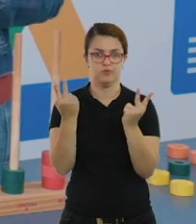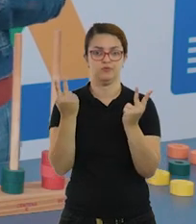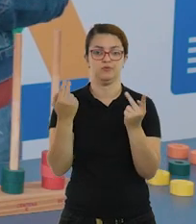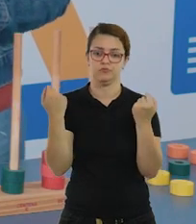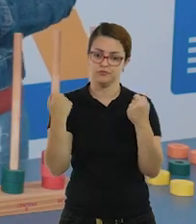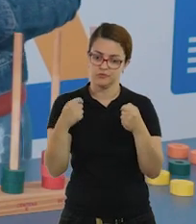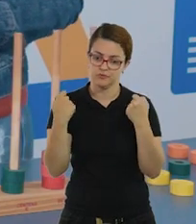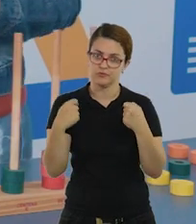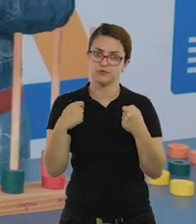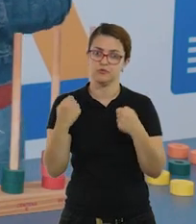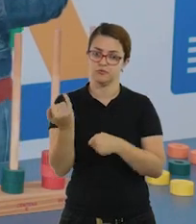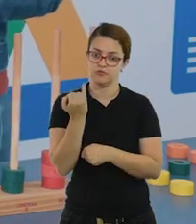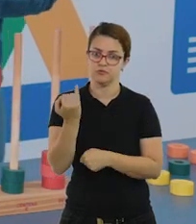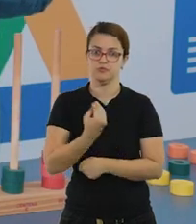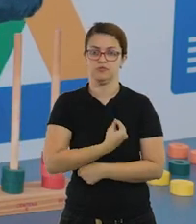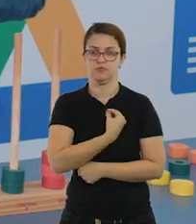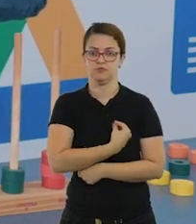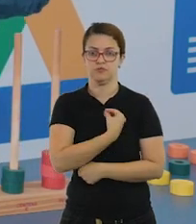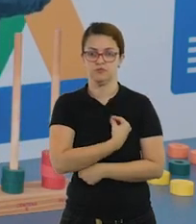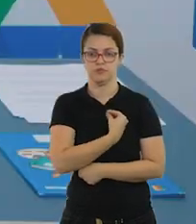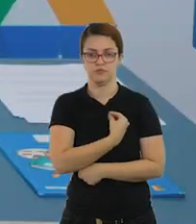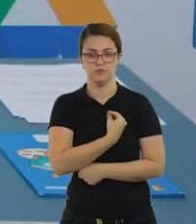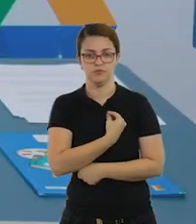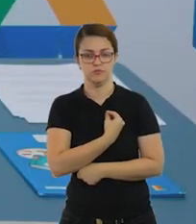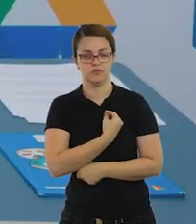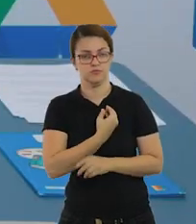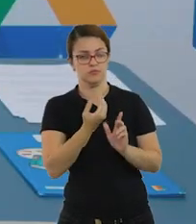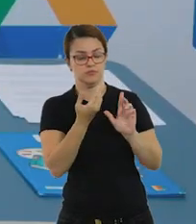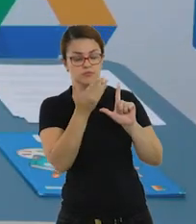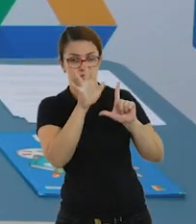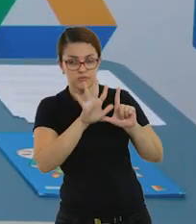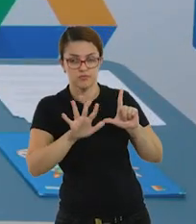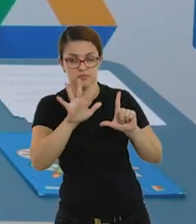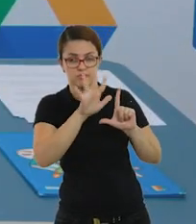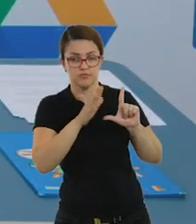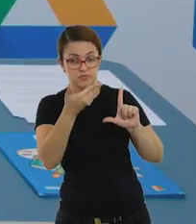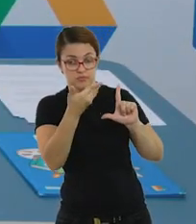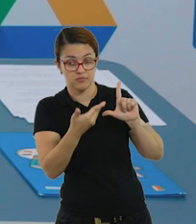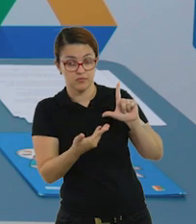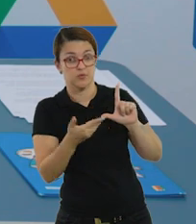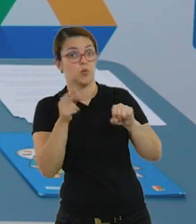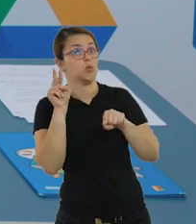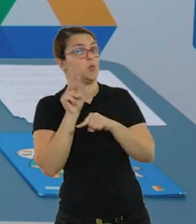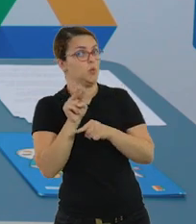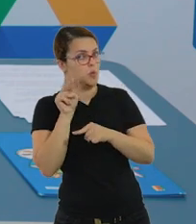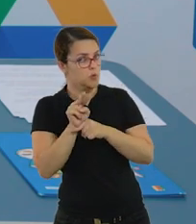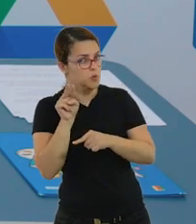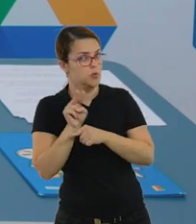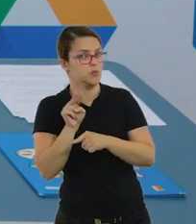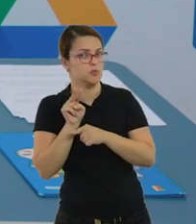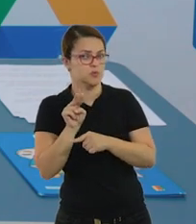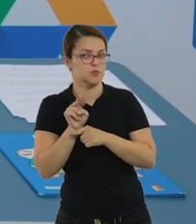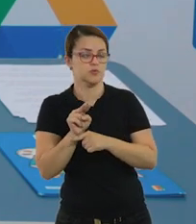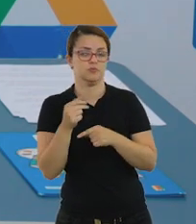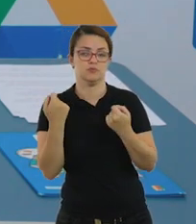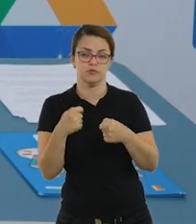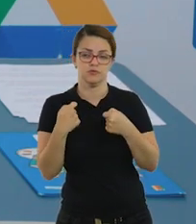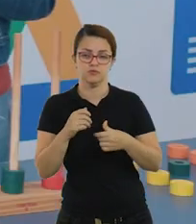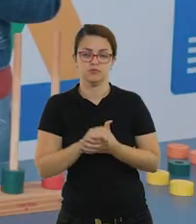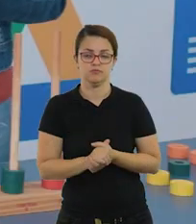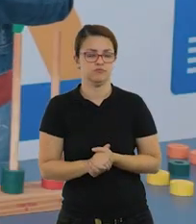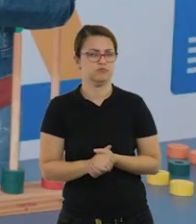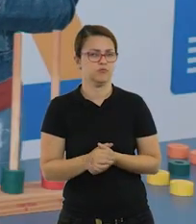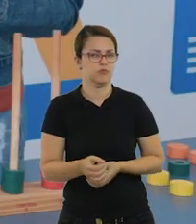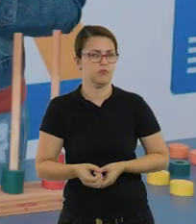precioso e necessário para a nossa sobrevivência. Então, nós temos uma imagem aqui com o planeta, com uma plaquinha escrito Cuide,